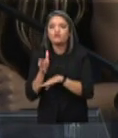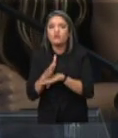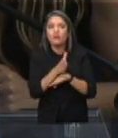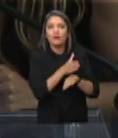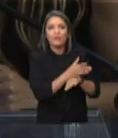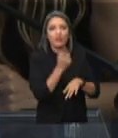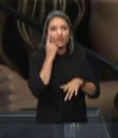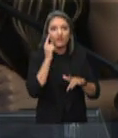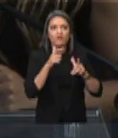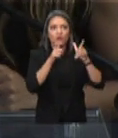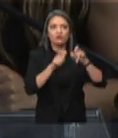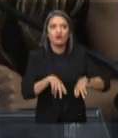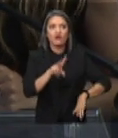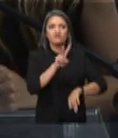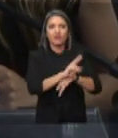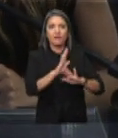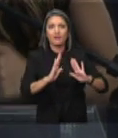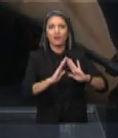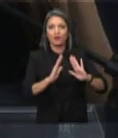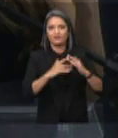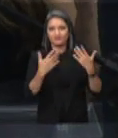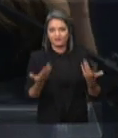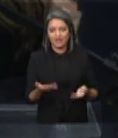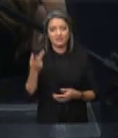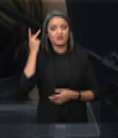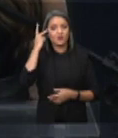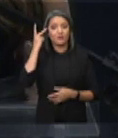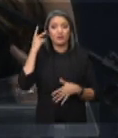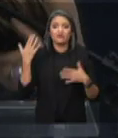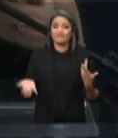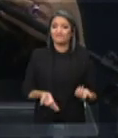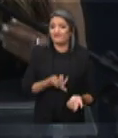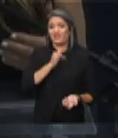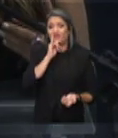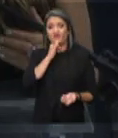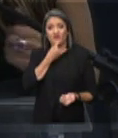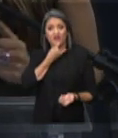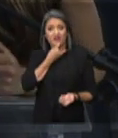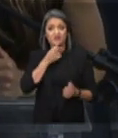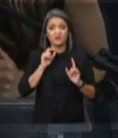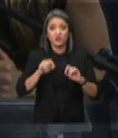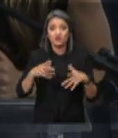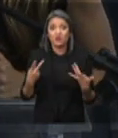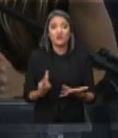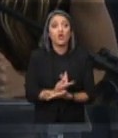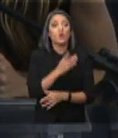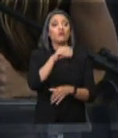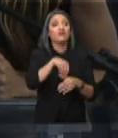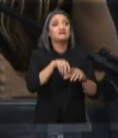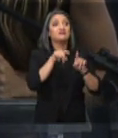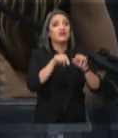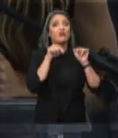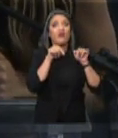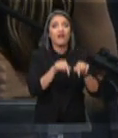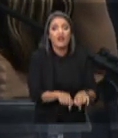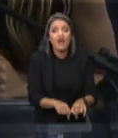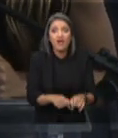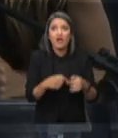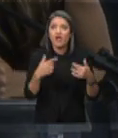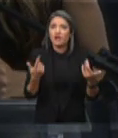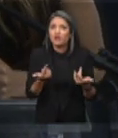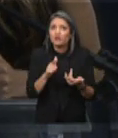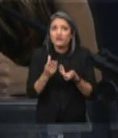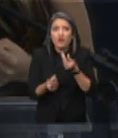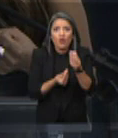acolhimentos na cidade de São Paulo infelizmente Ministro e aqueles que nos ouvem a realidade dos centros de acolhimento são realidades